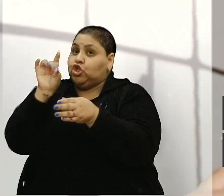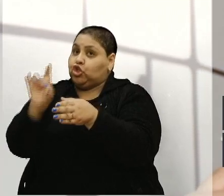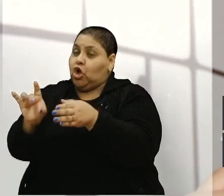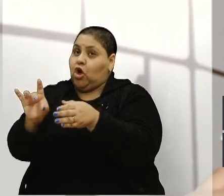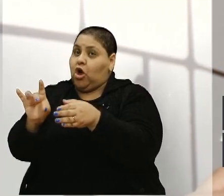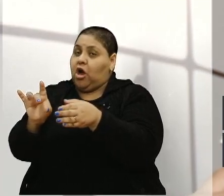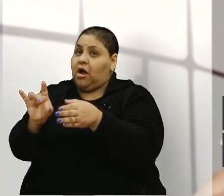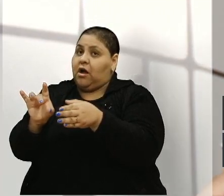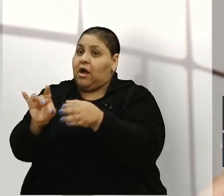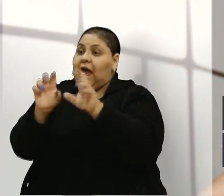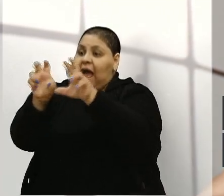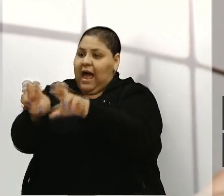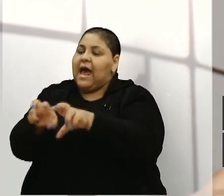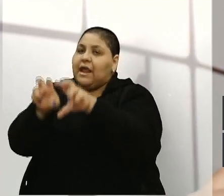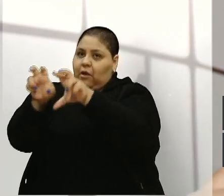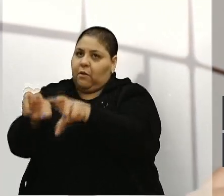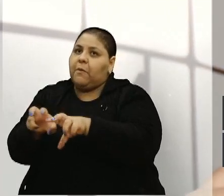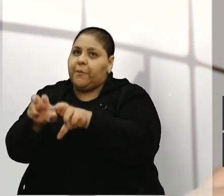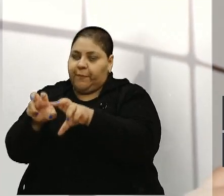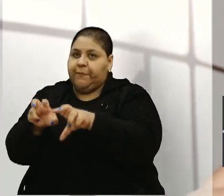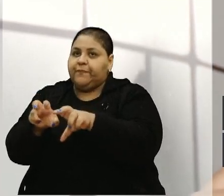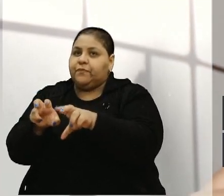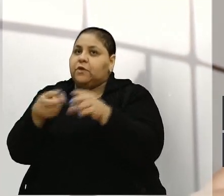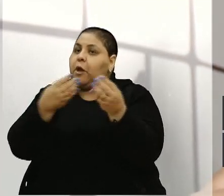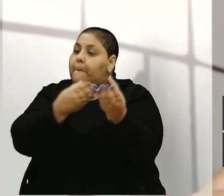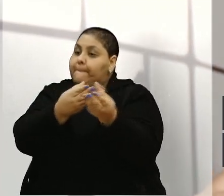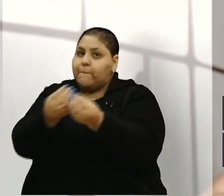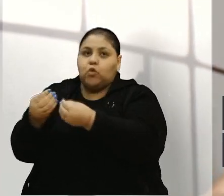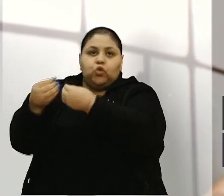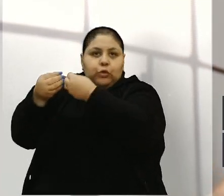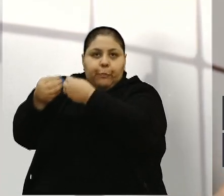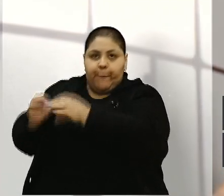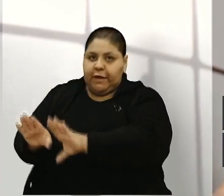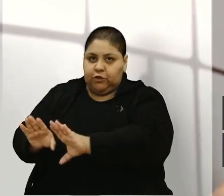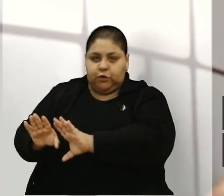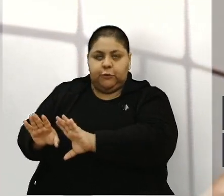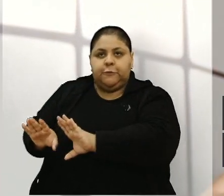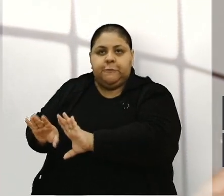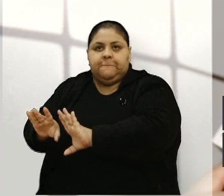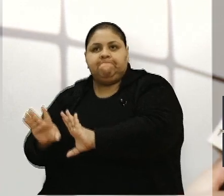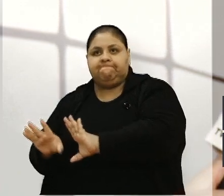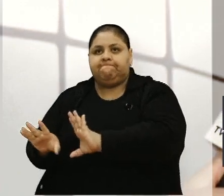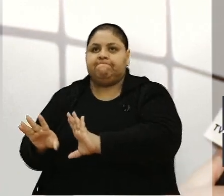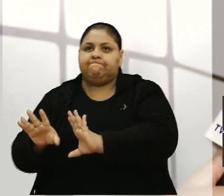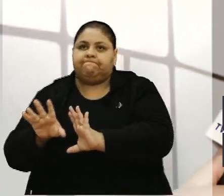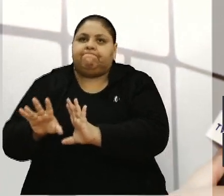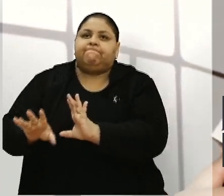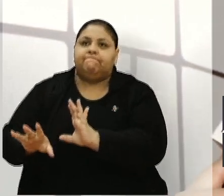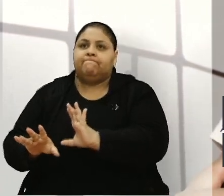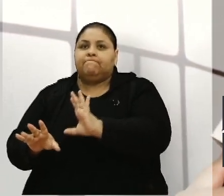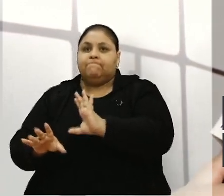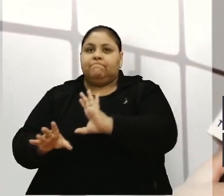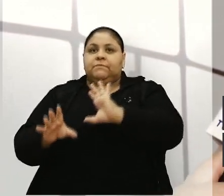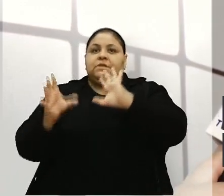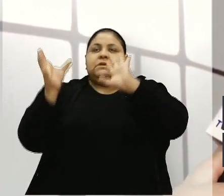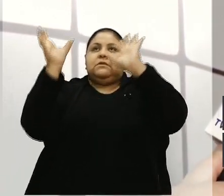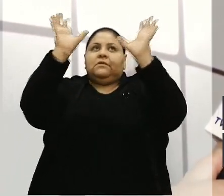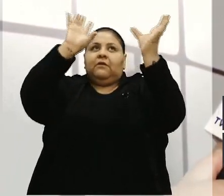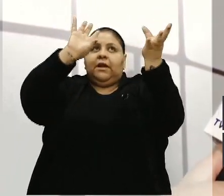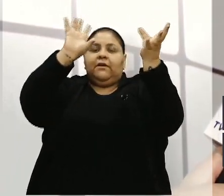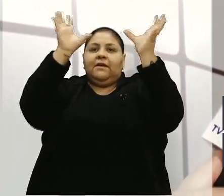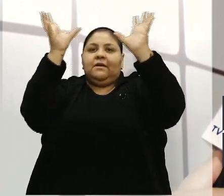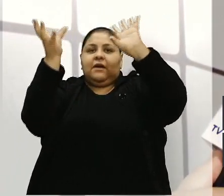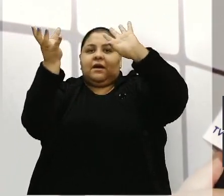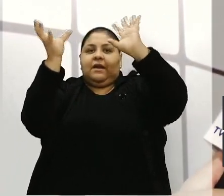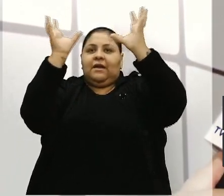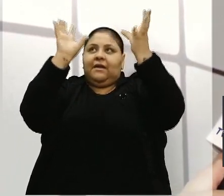nossa área rural, que foi muito atingida por esse evento climático extremo que